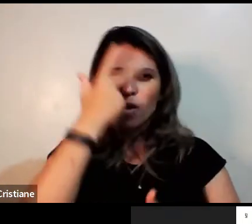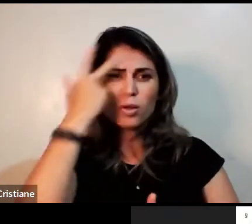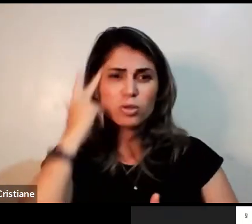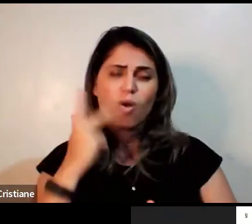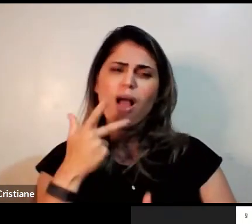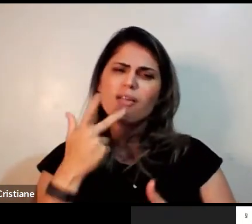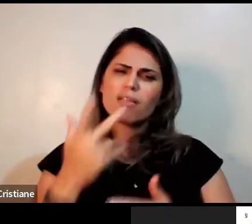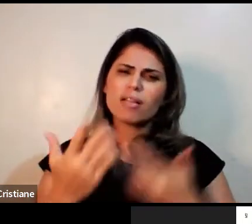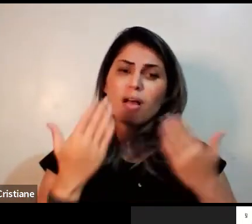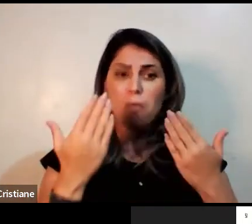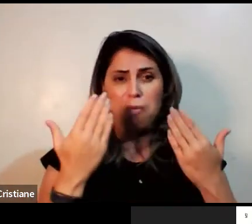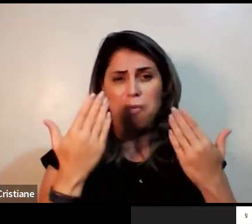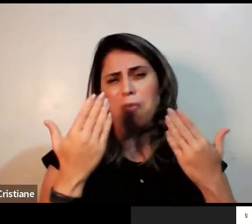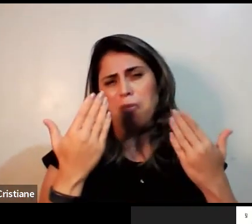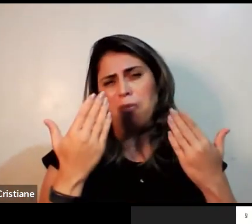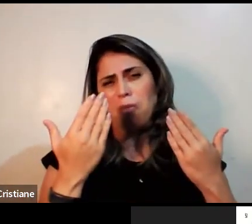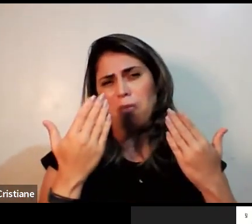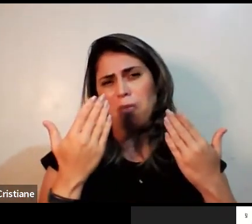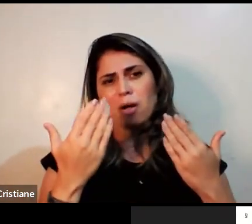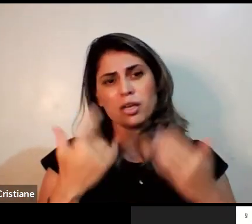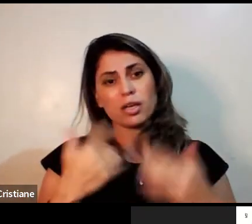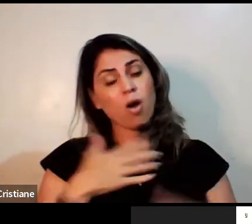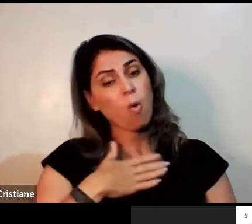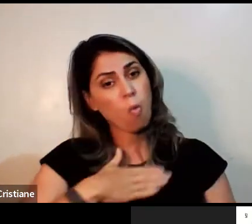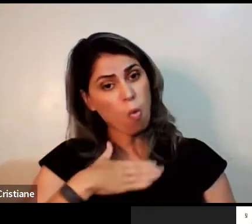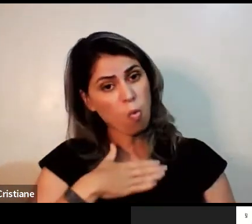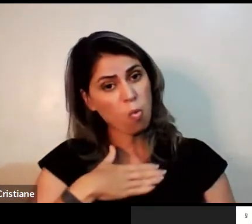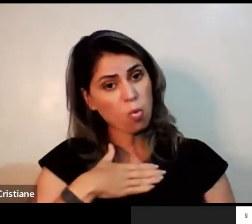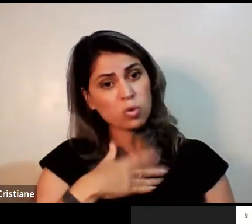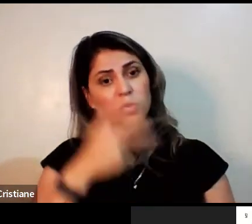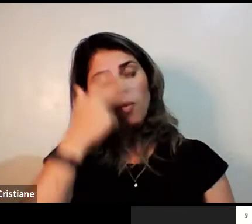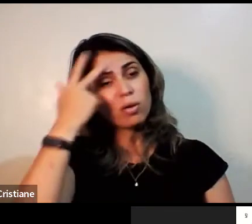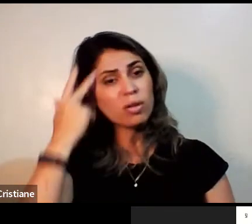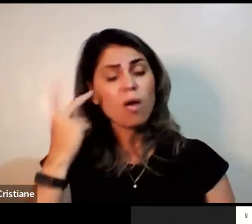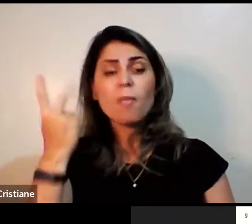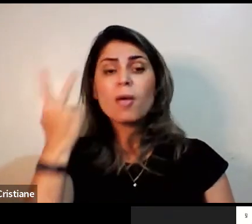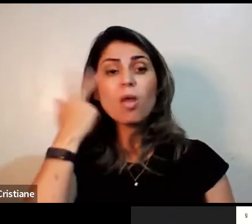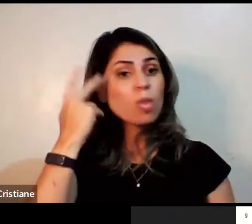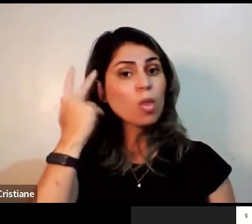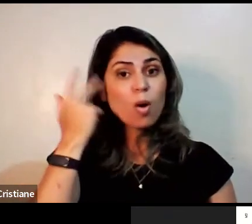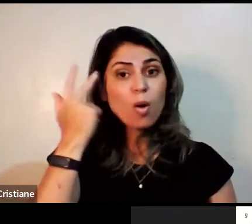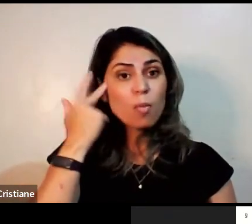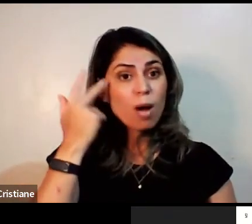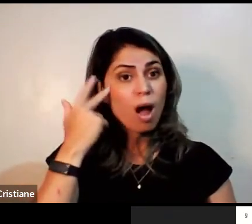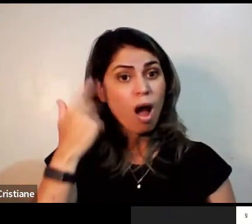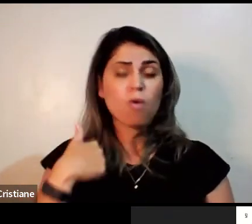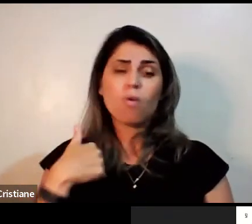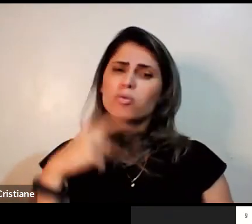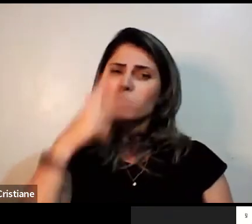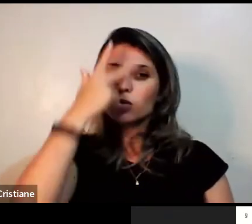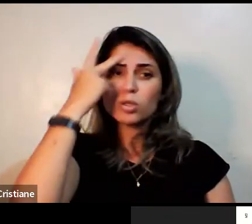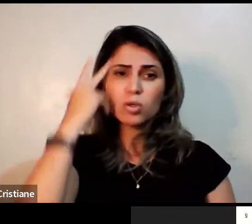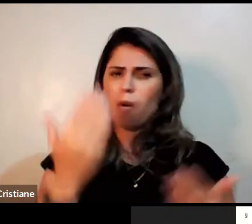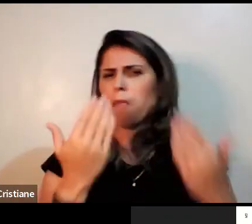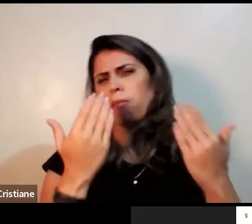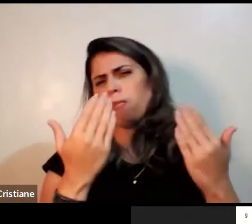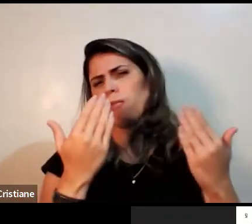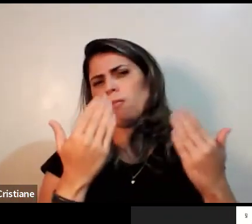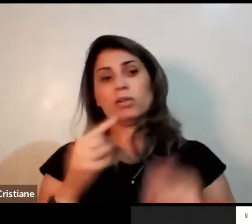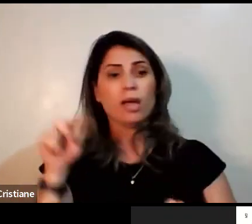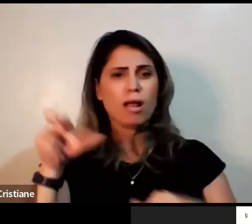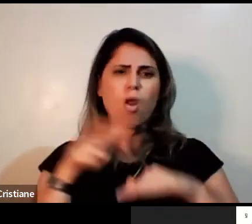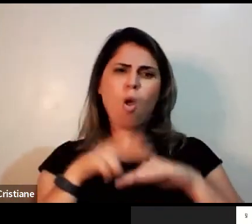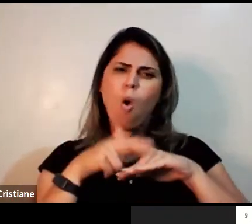duvida, né? E eu gosto muito de perguntar isso, né? É normal, porque eu não duvidei. Aos 5 minutos eu falei, não, eu